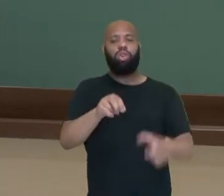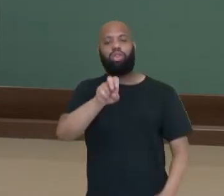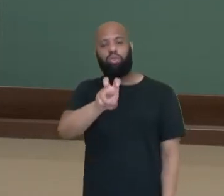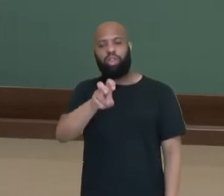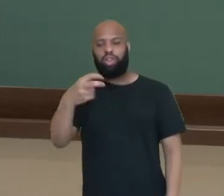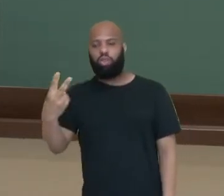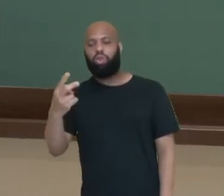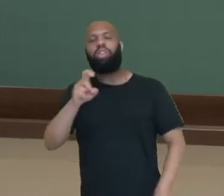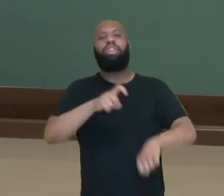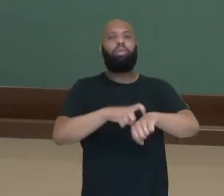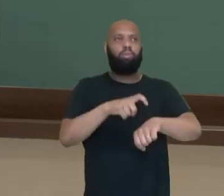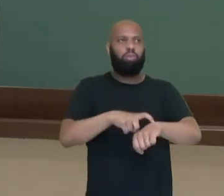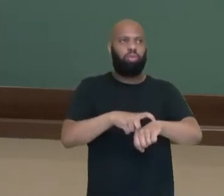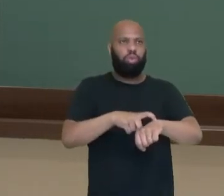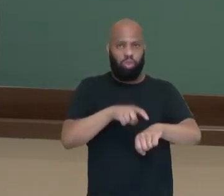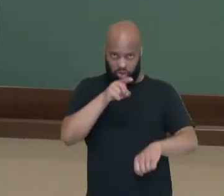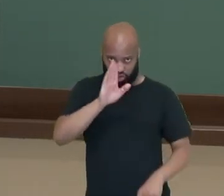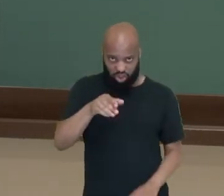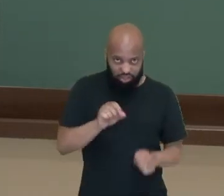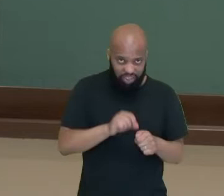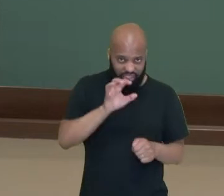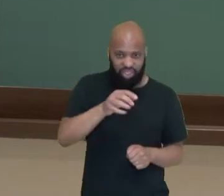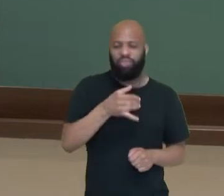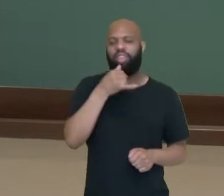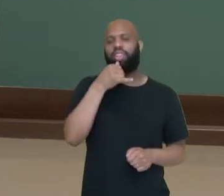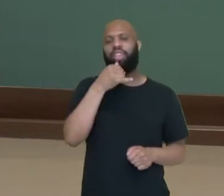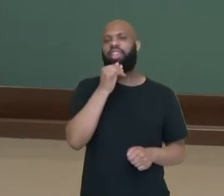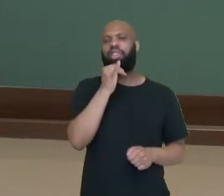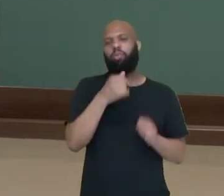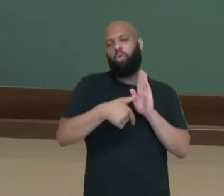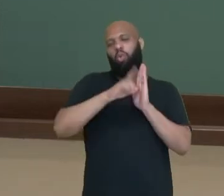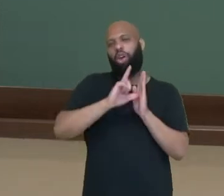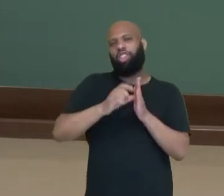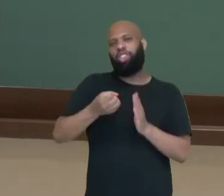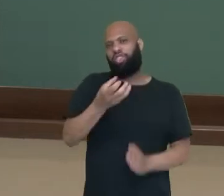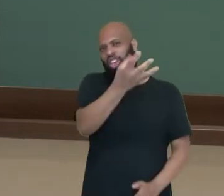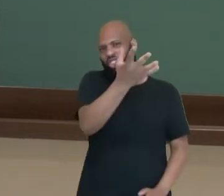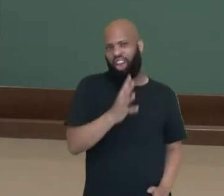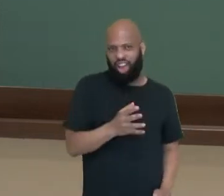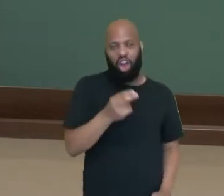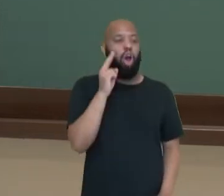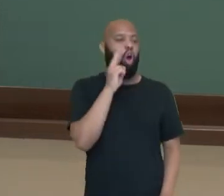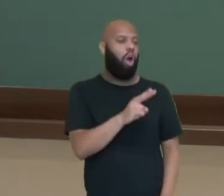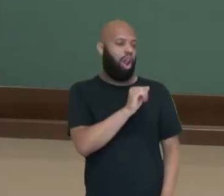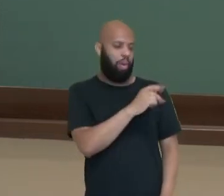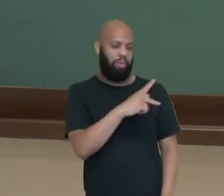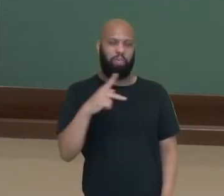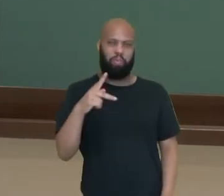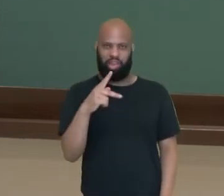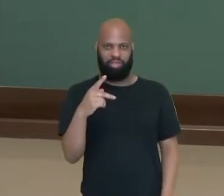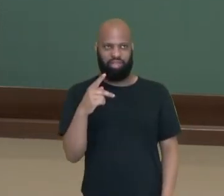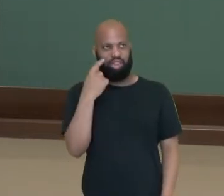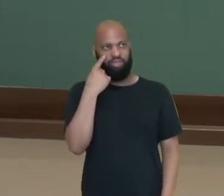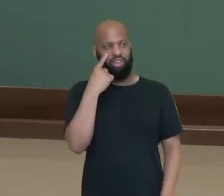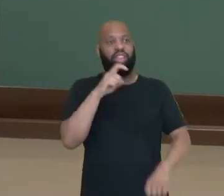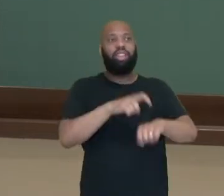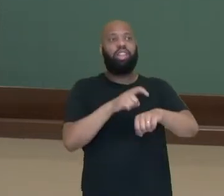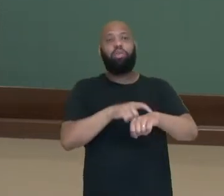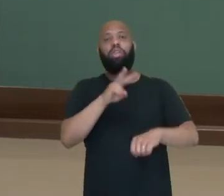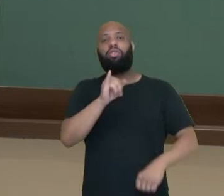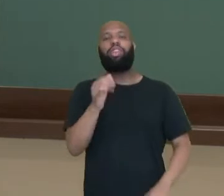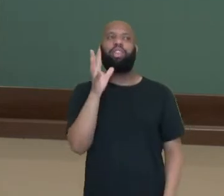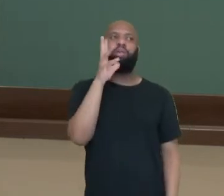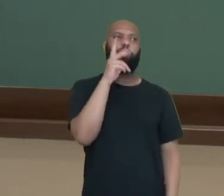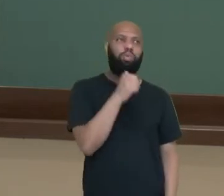tempo? Quem nunca fez essa estimativa antes de sair de casa, né? Olha lá no aplicativo e dá uma olhada quanto tempo você demora